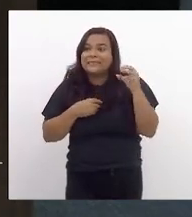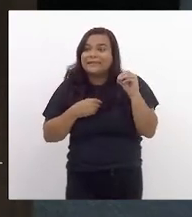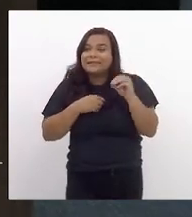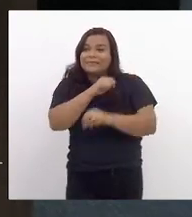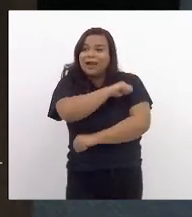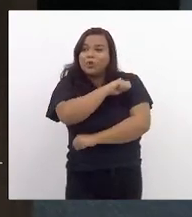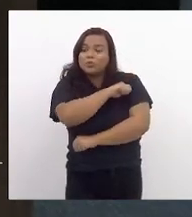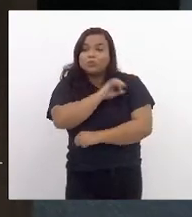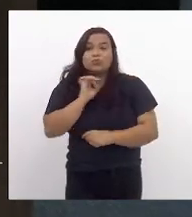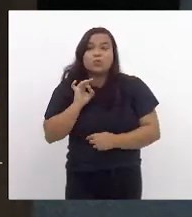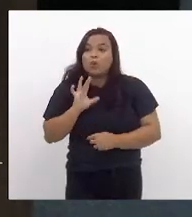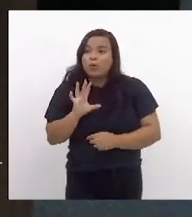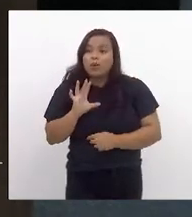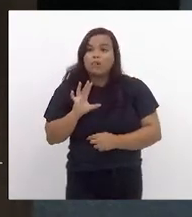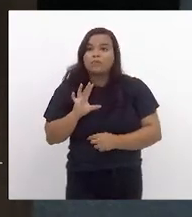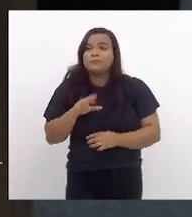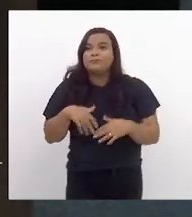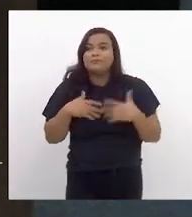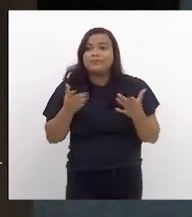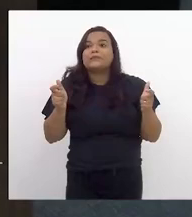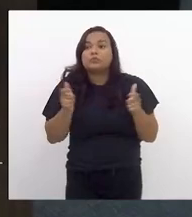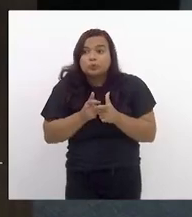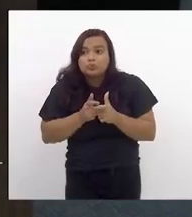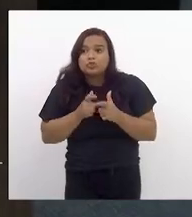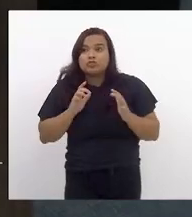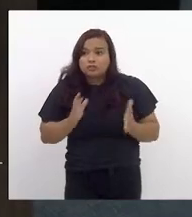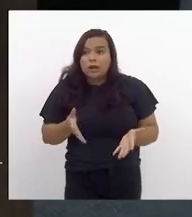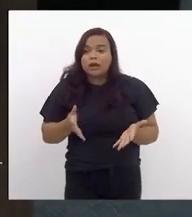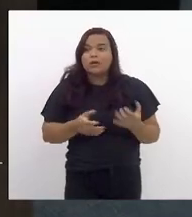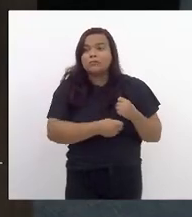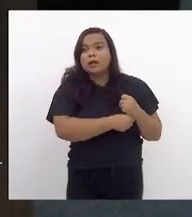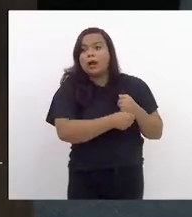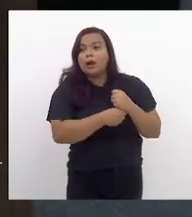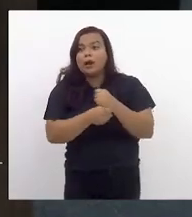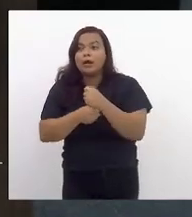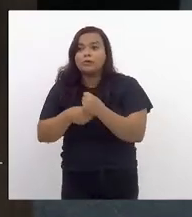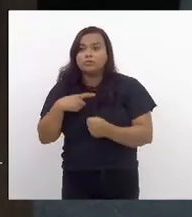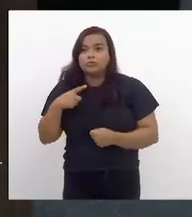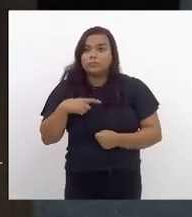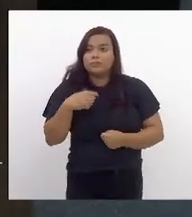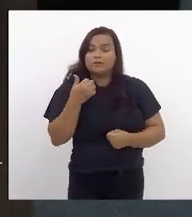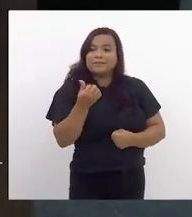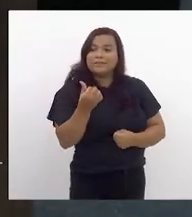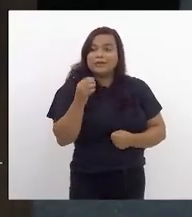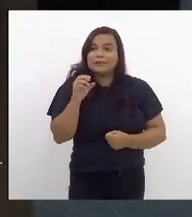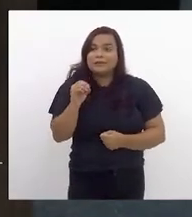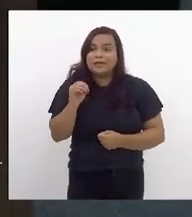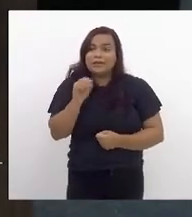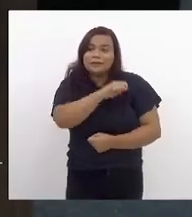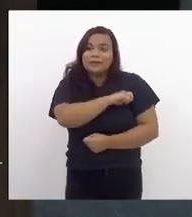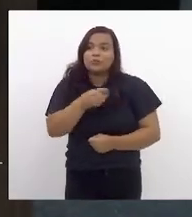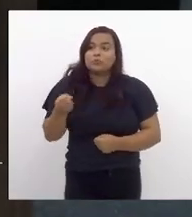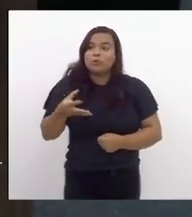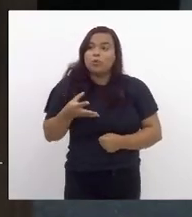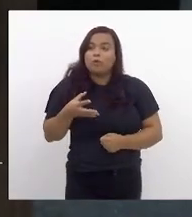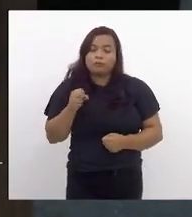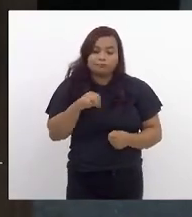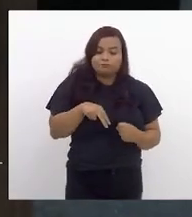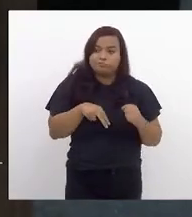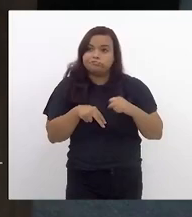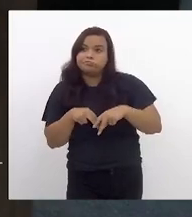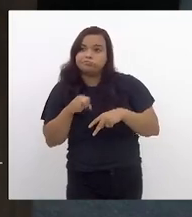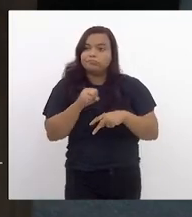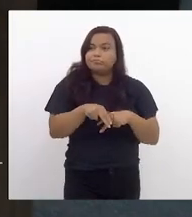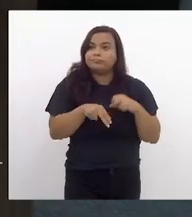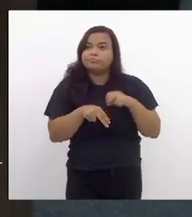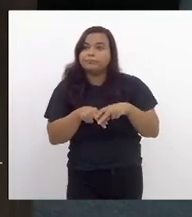quando já reduzido, mas nos últimos anos foram 60 novos alunos para creche. Então, a gente está falando aqui